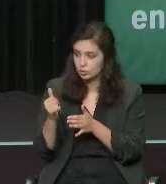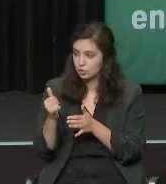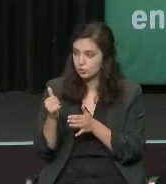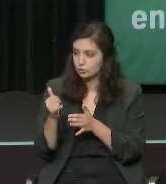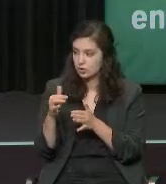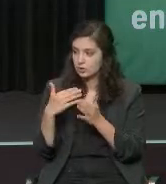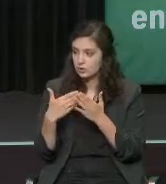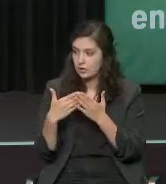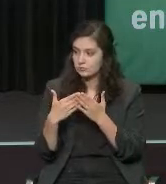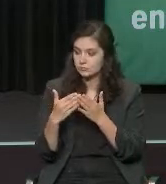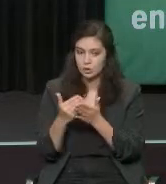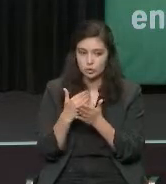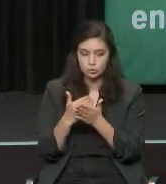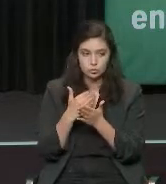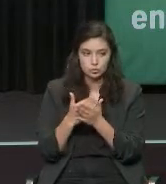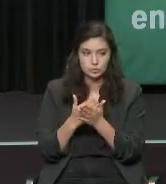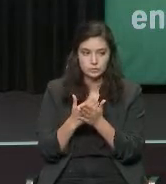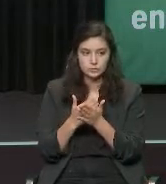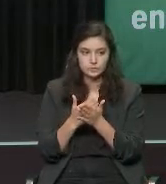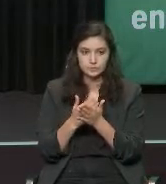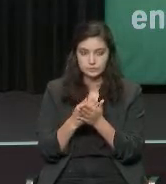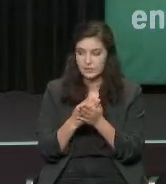o dióxido de carbono